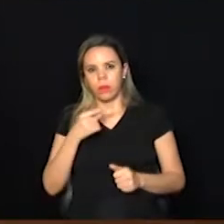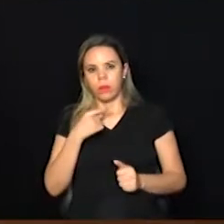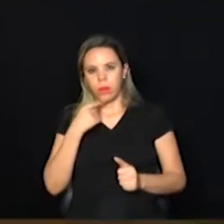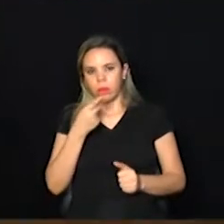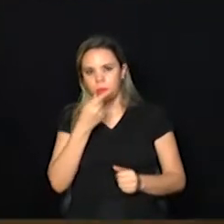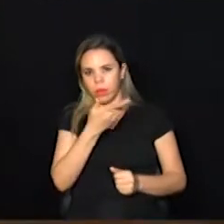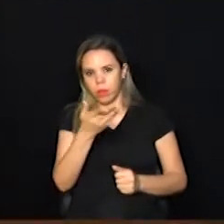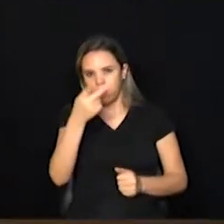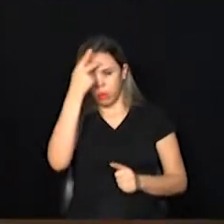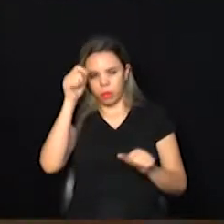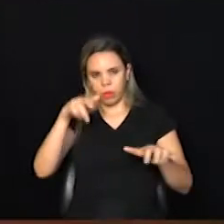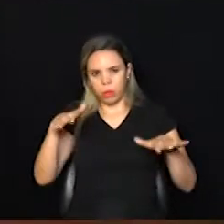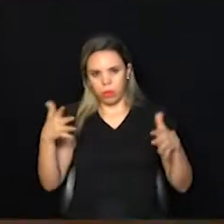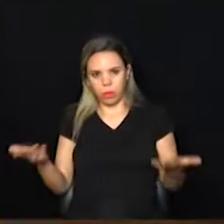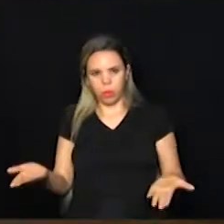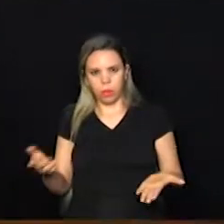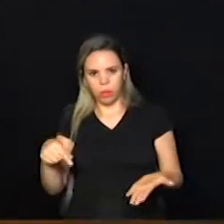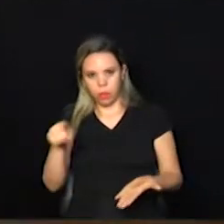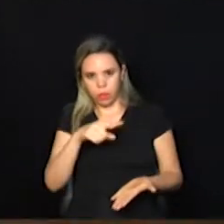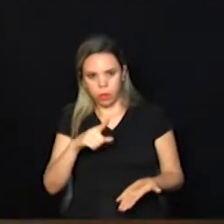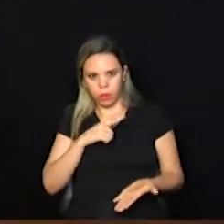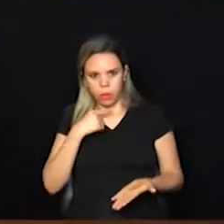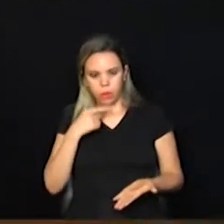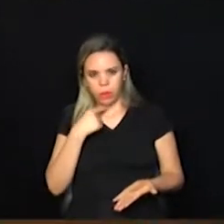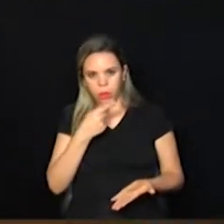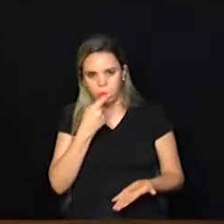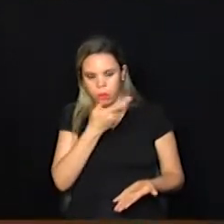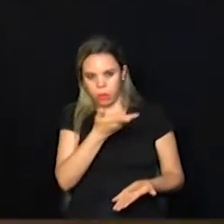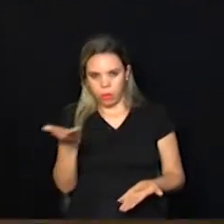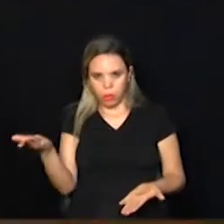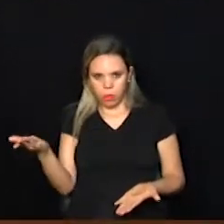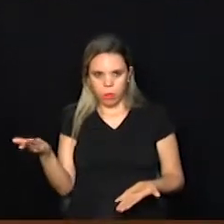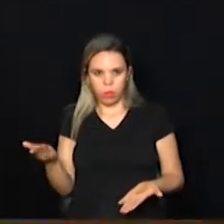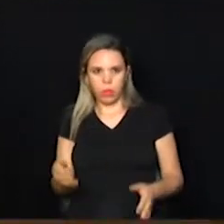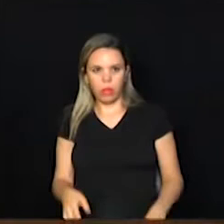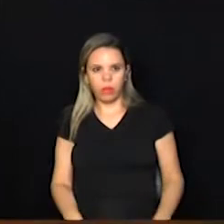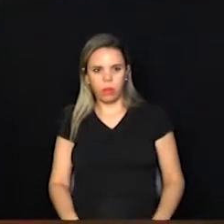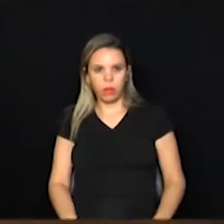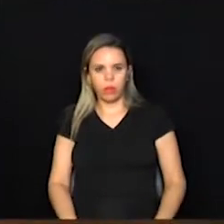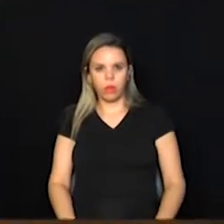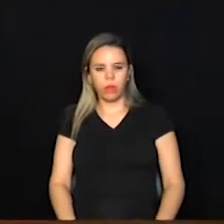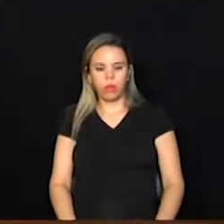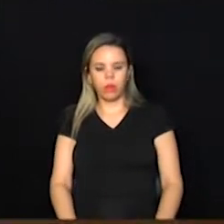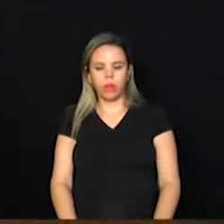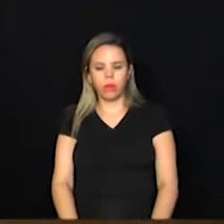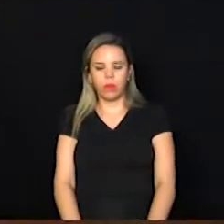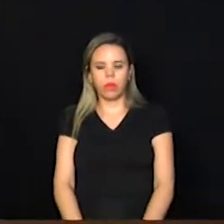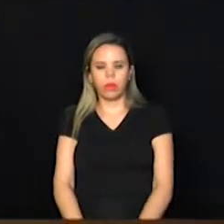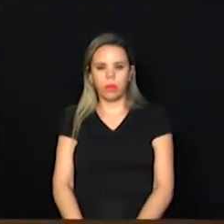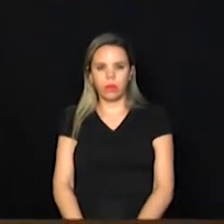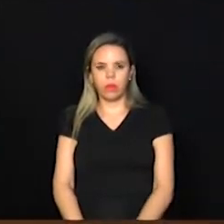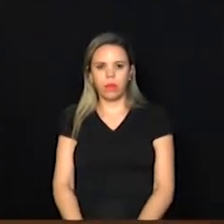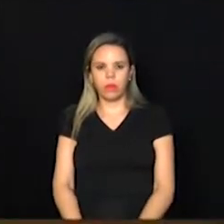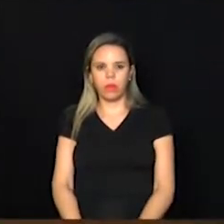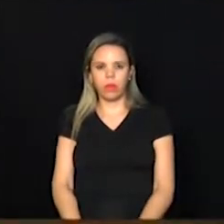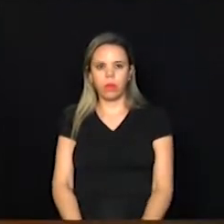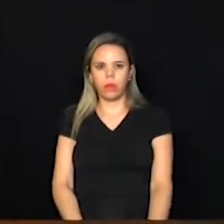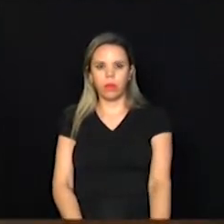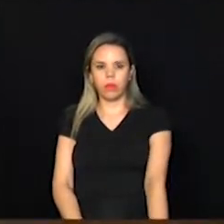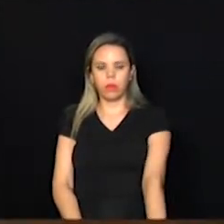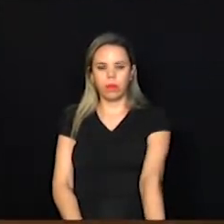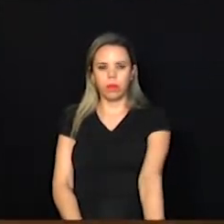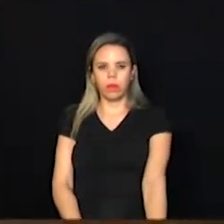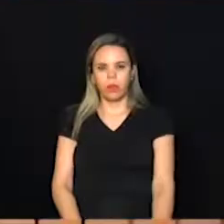falas do público aqui. Vocês têm alguma questão a ser colocada? Eu acabei me equivocando aqui na ordem.